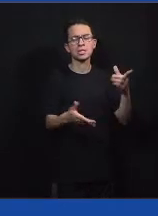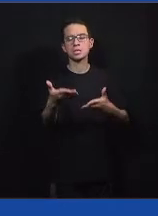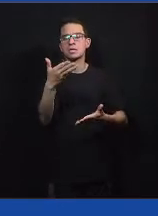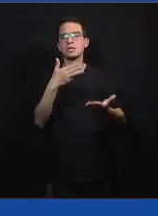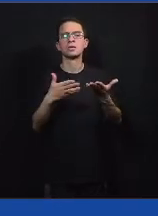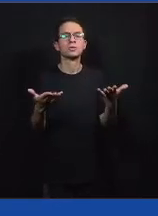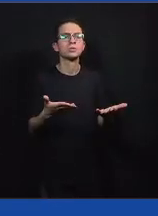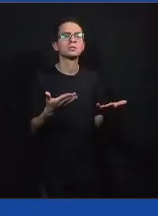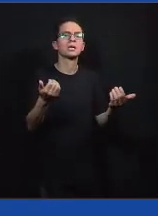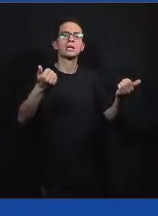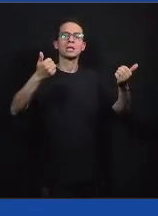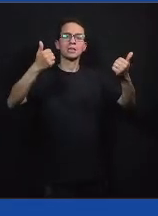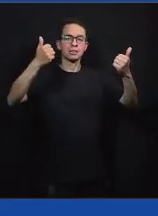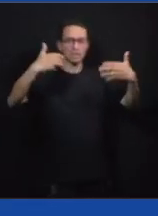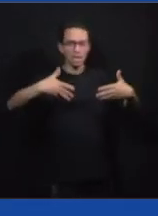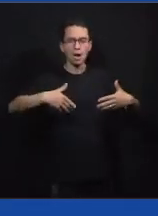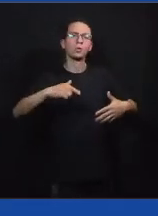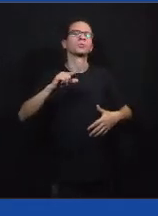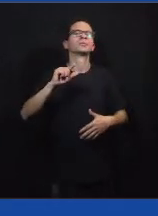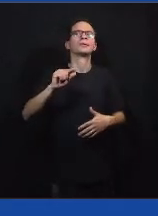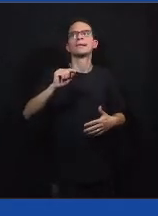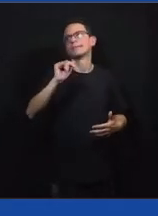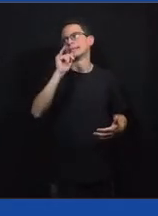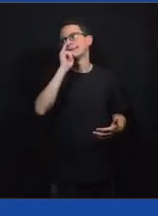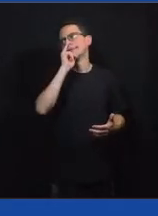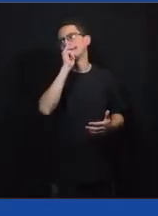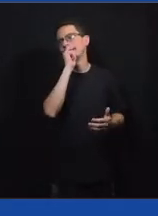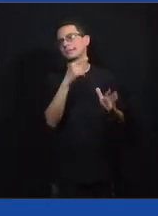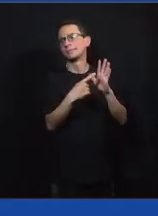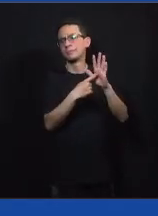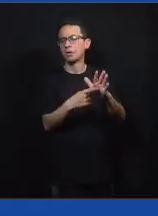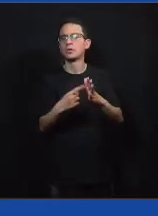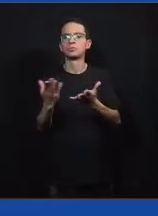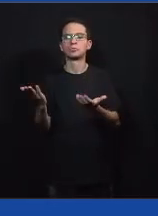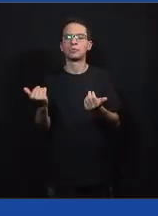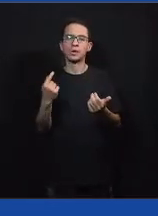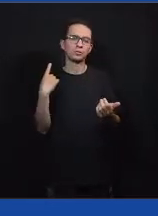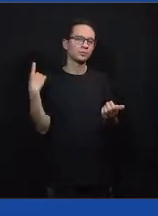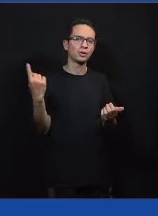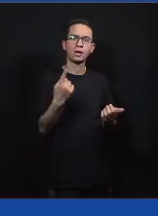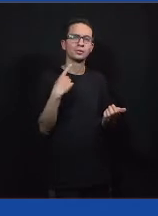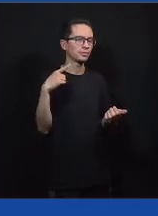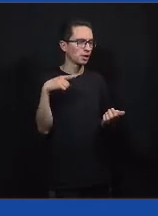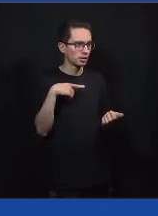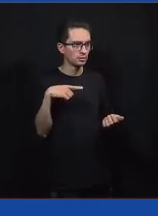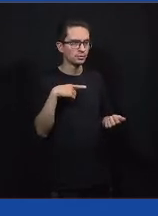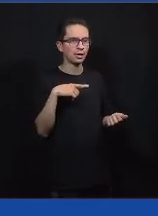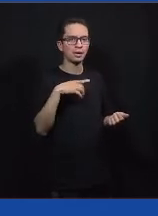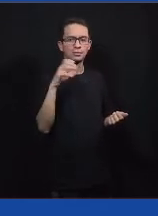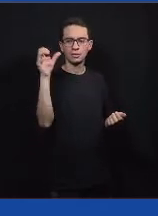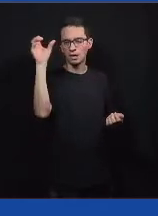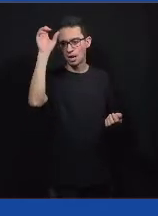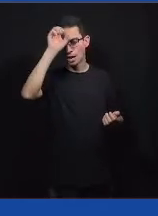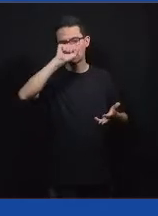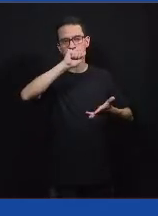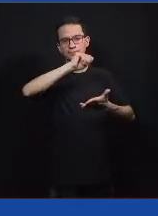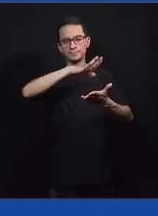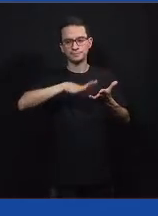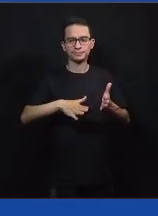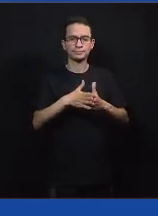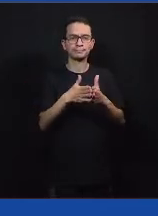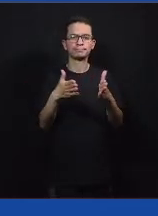falar um pouquinho é trazendo um dos jogos que nós utilizamos para os quebra-gelos das atividades que o jogo da linha do tempo